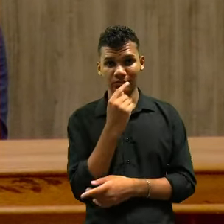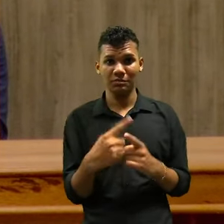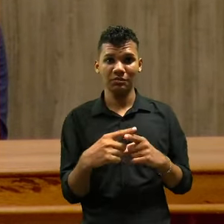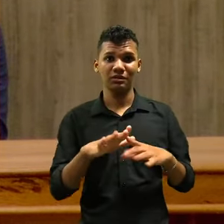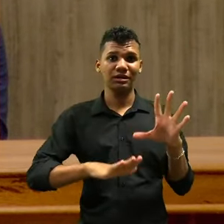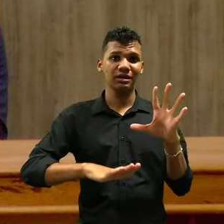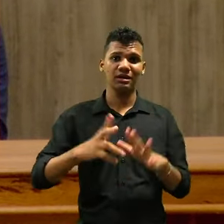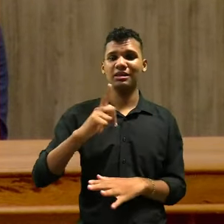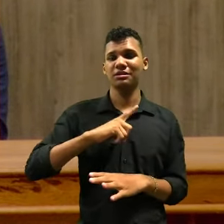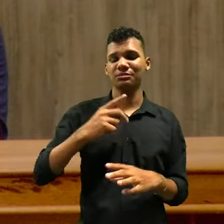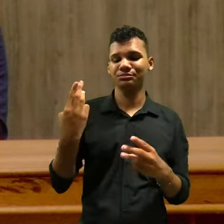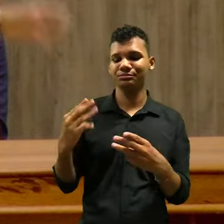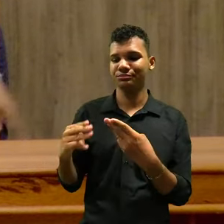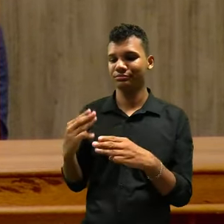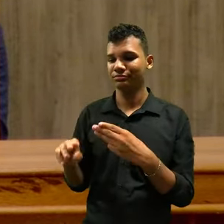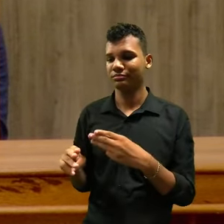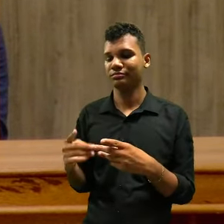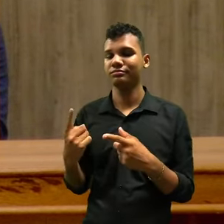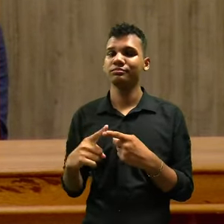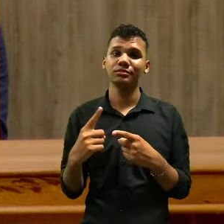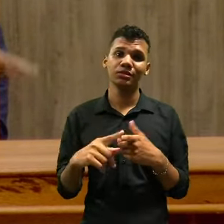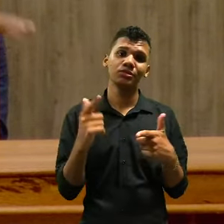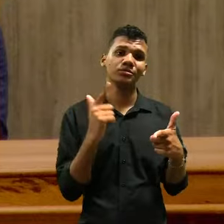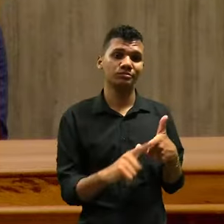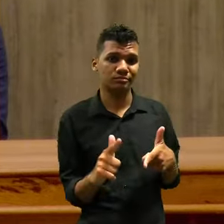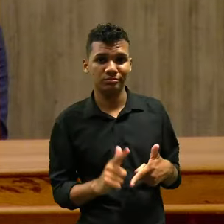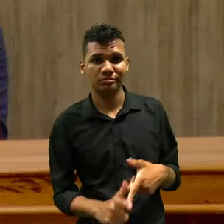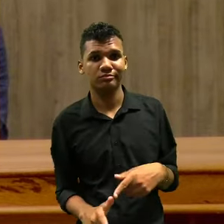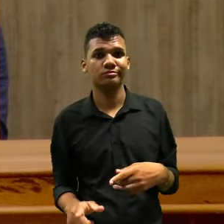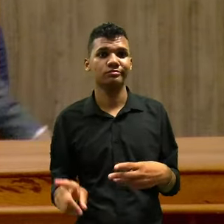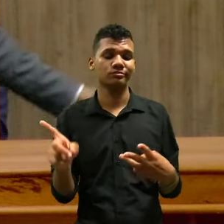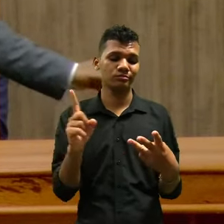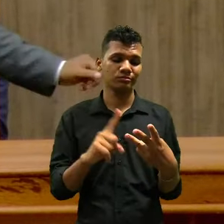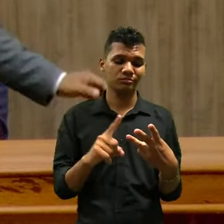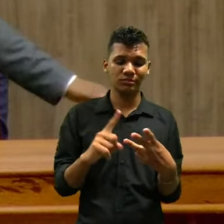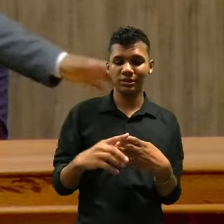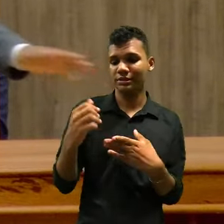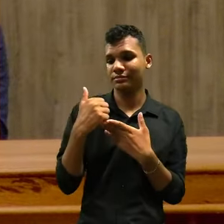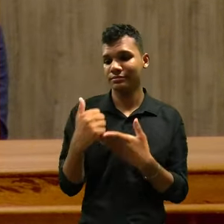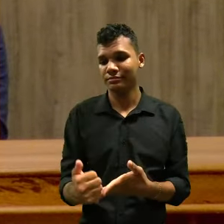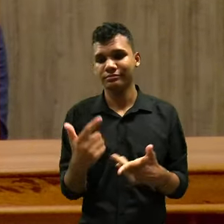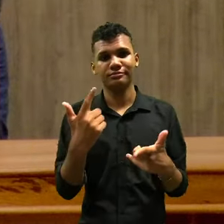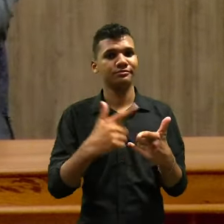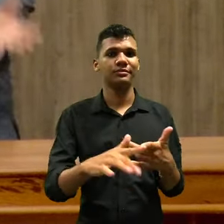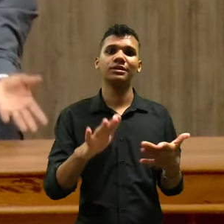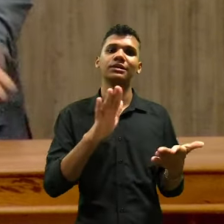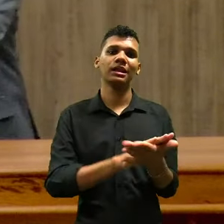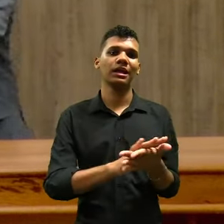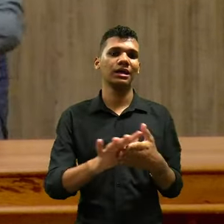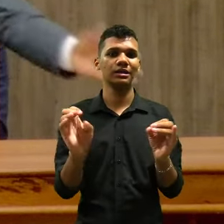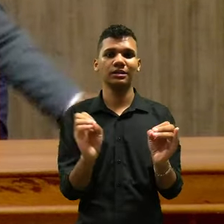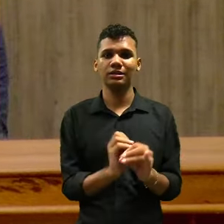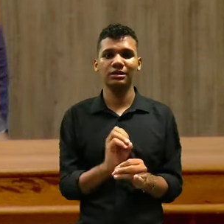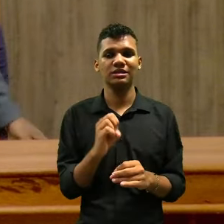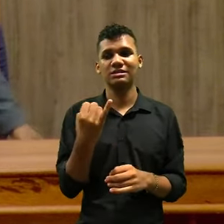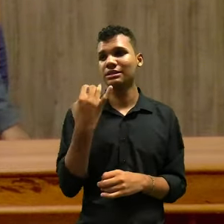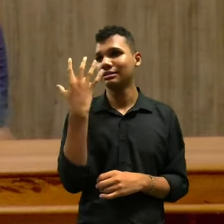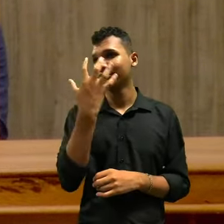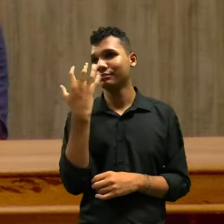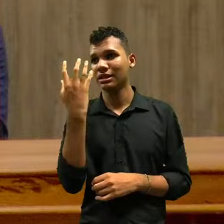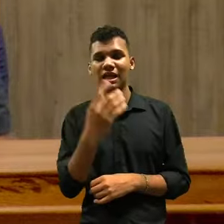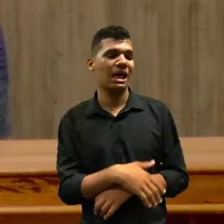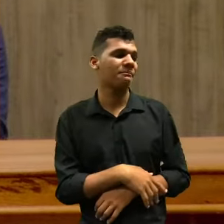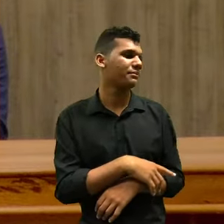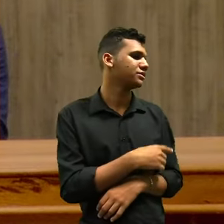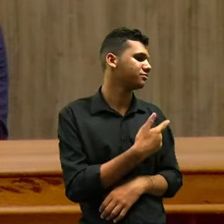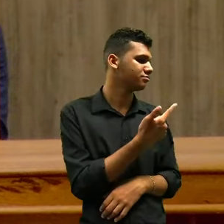música é o encosto da parede é o encosto dos recursos é é o encosto do cantor se não tiver eu não